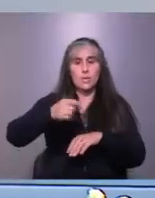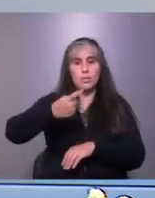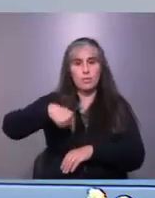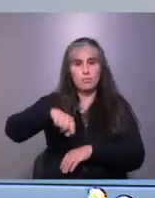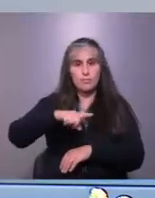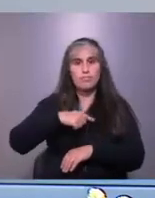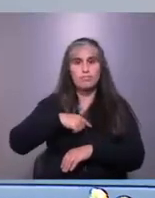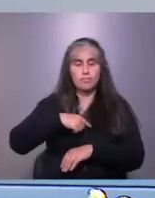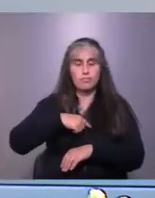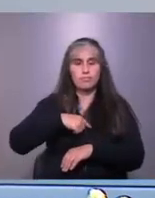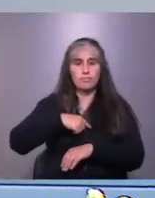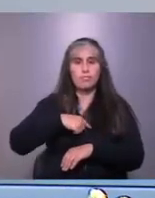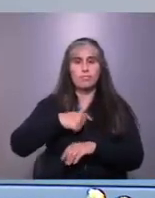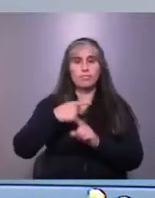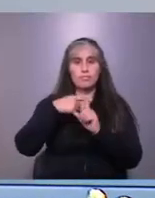entregue por